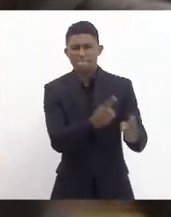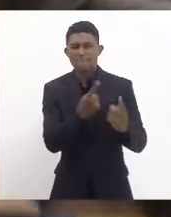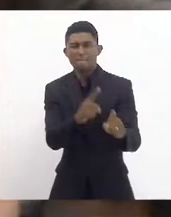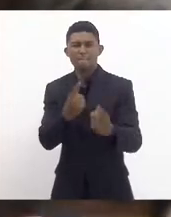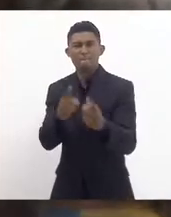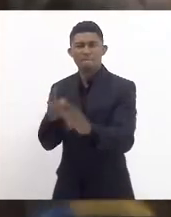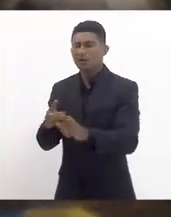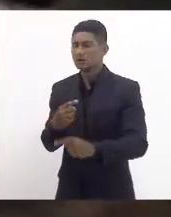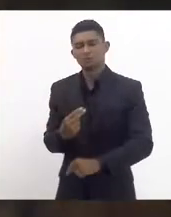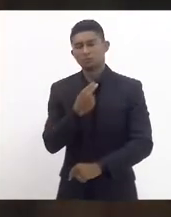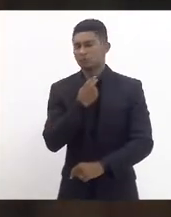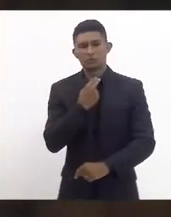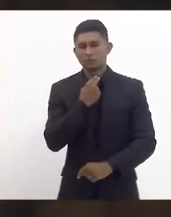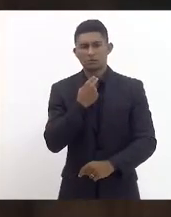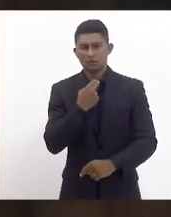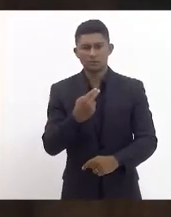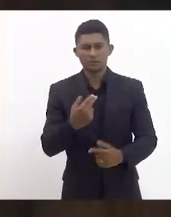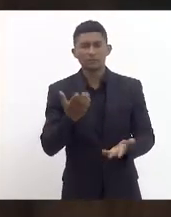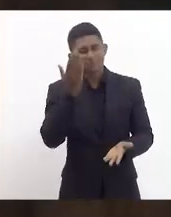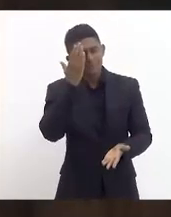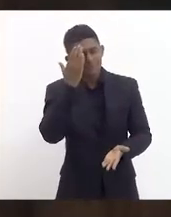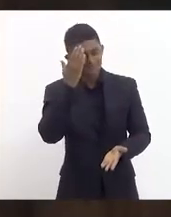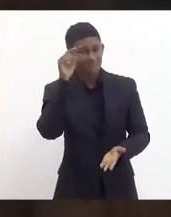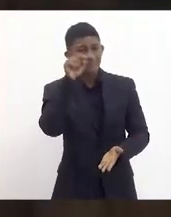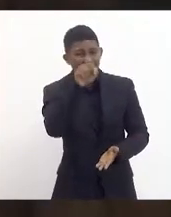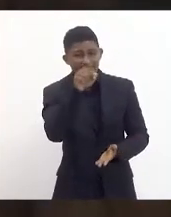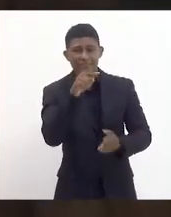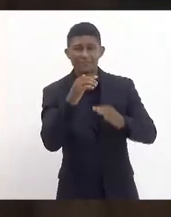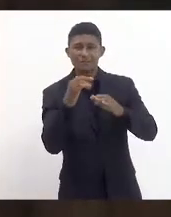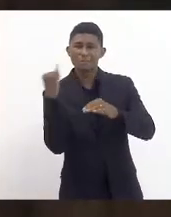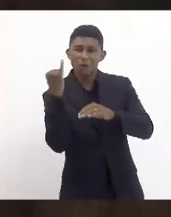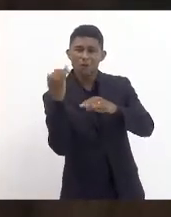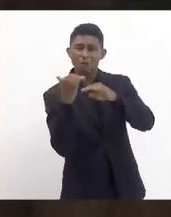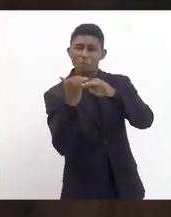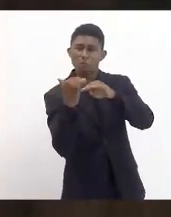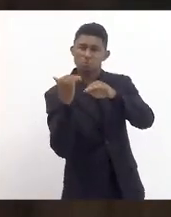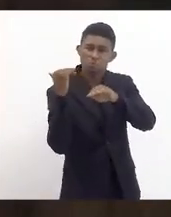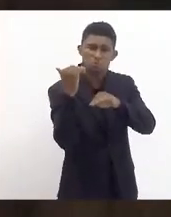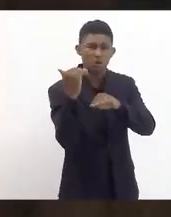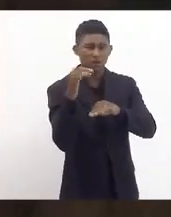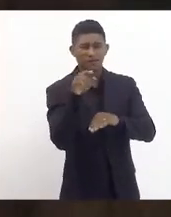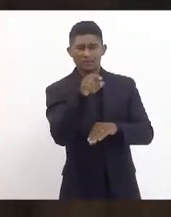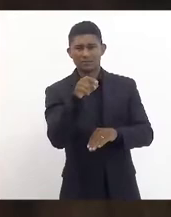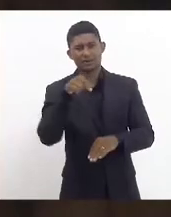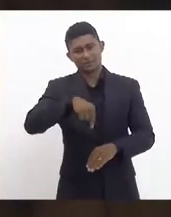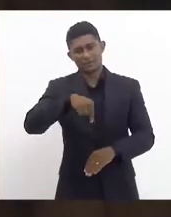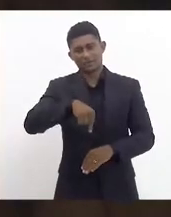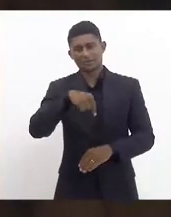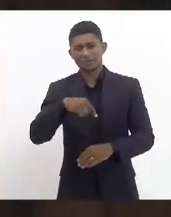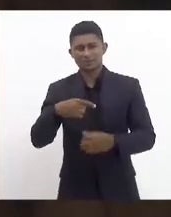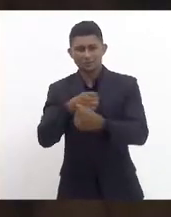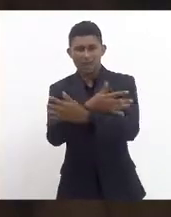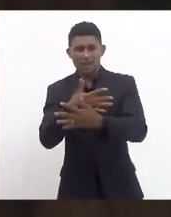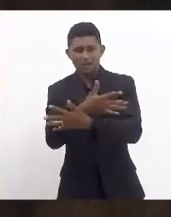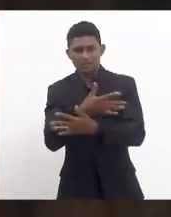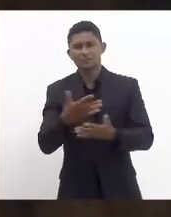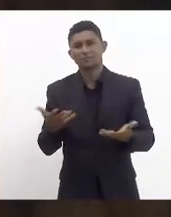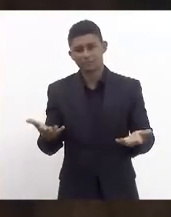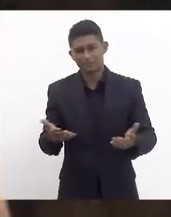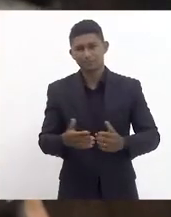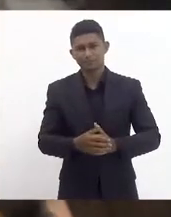num cargo que é tão importante para a nossa região metropolitana, que abarca, obviamente, a maior parte da população do Estado.